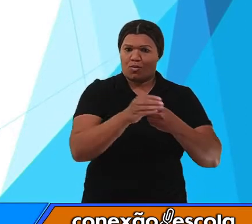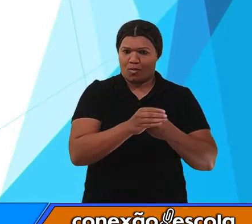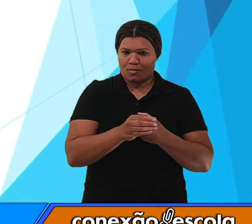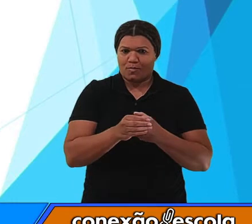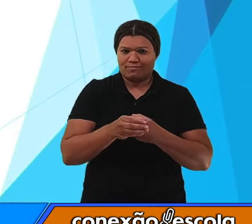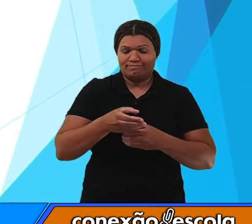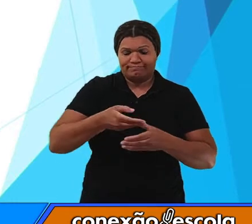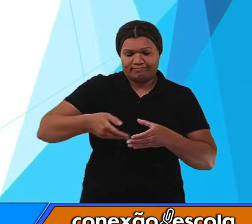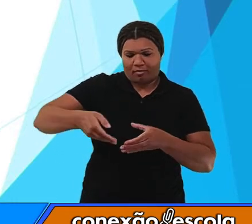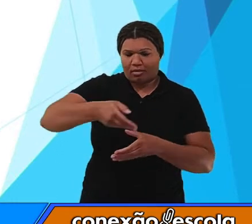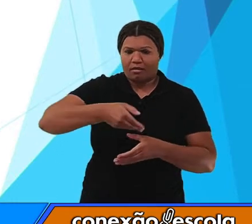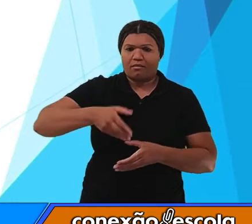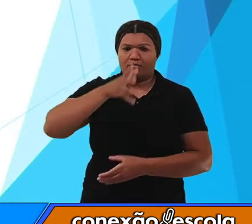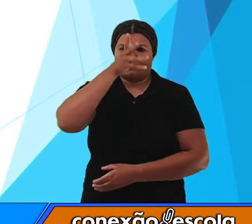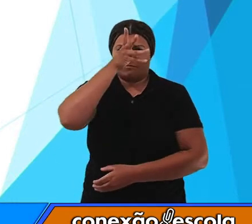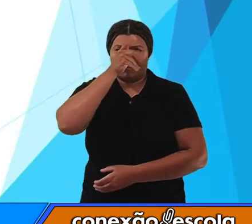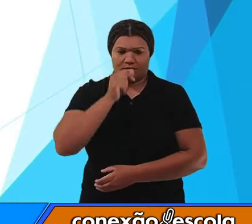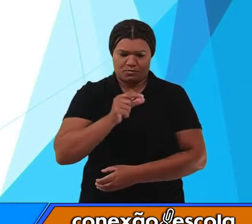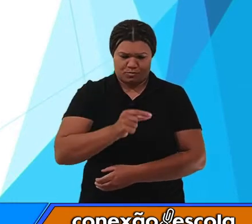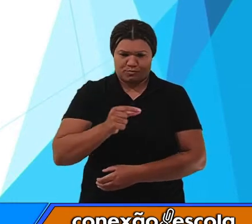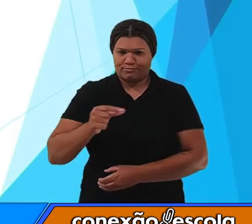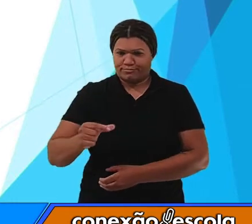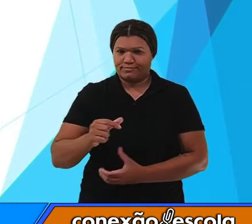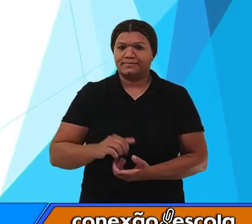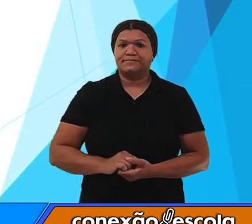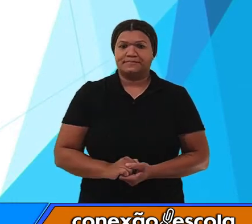caldo de frango,